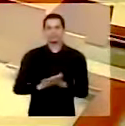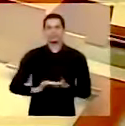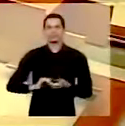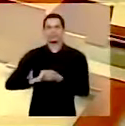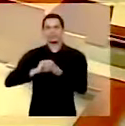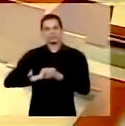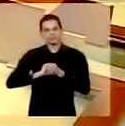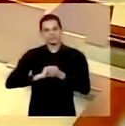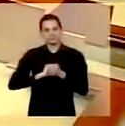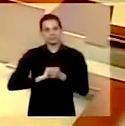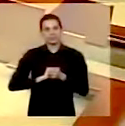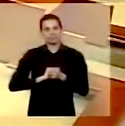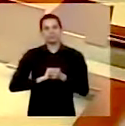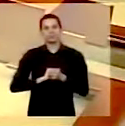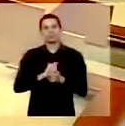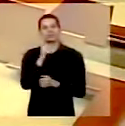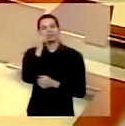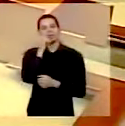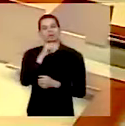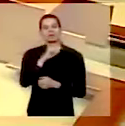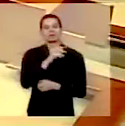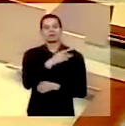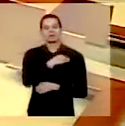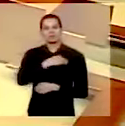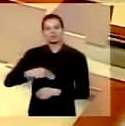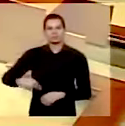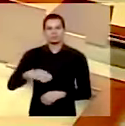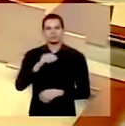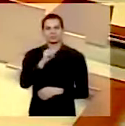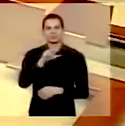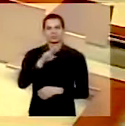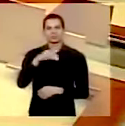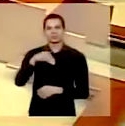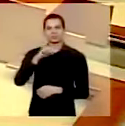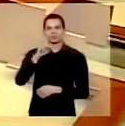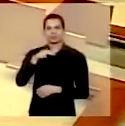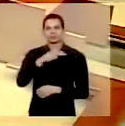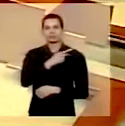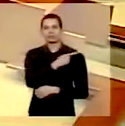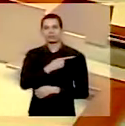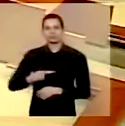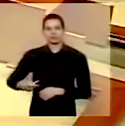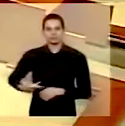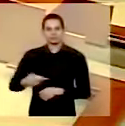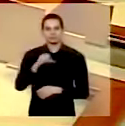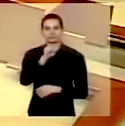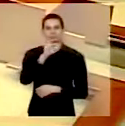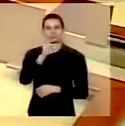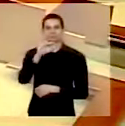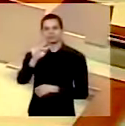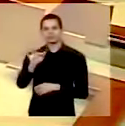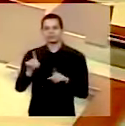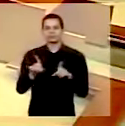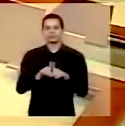Cumprimento a excelentíssima senhora ministra Carmen Lúcia, presidente do Supremo Tribunal Federal. Na sua